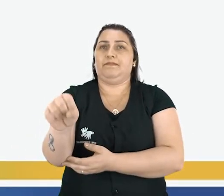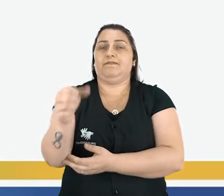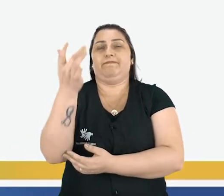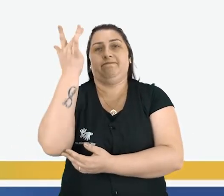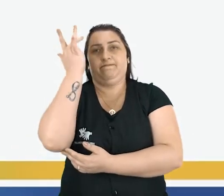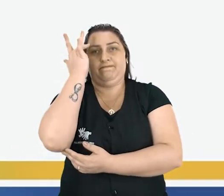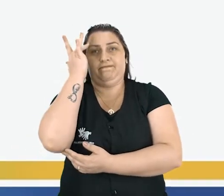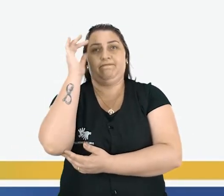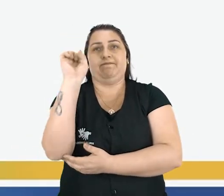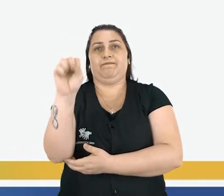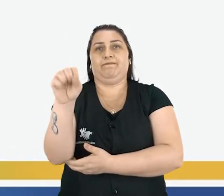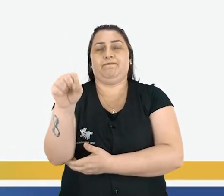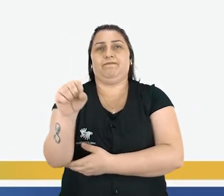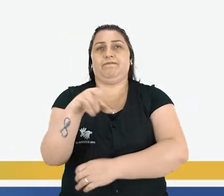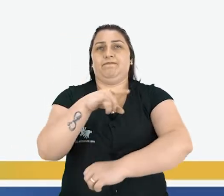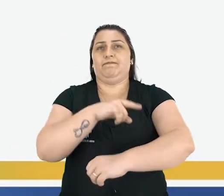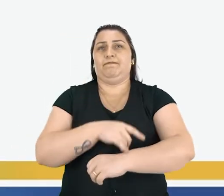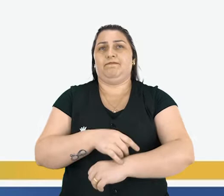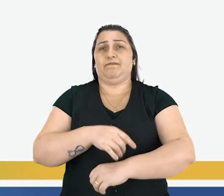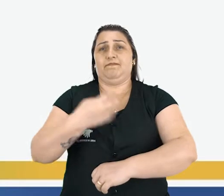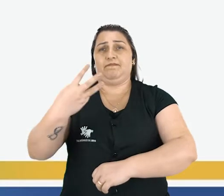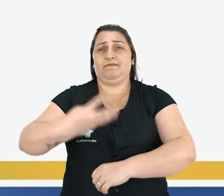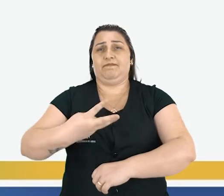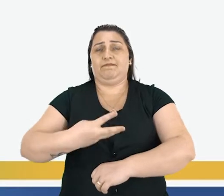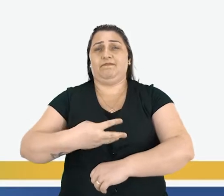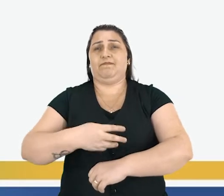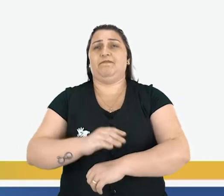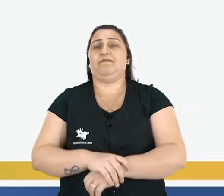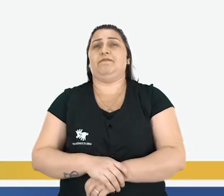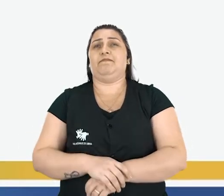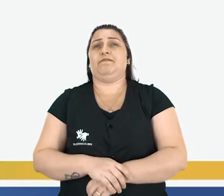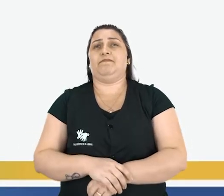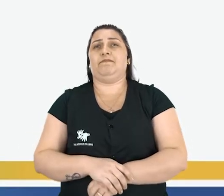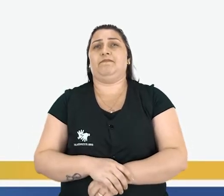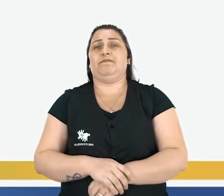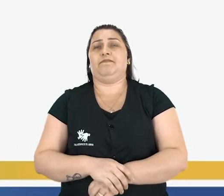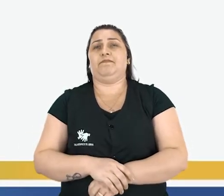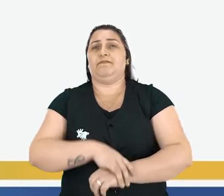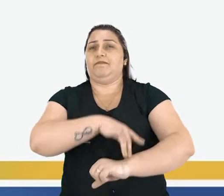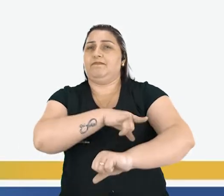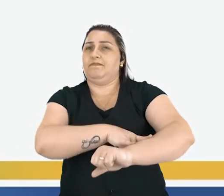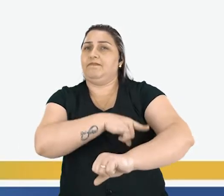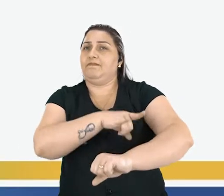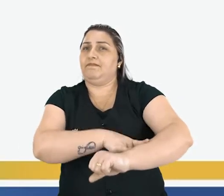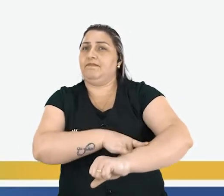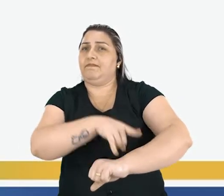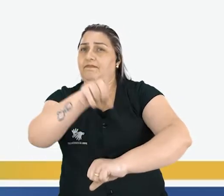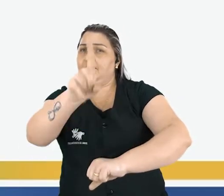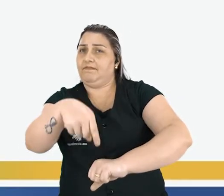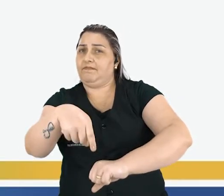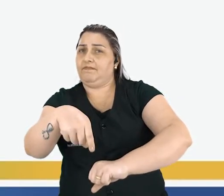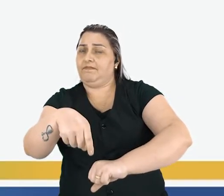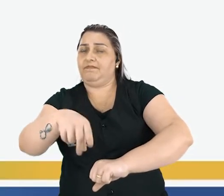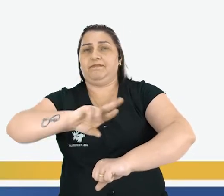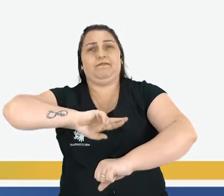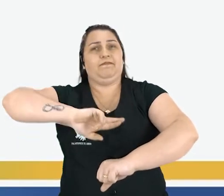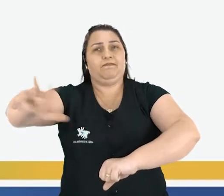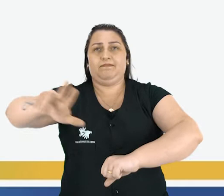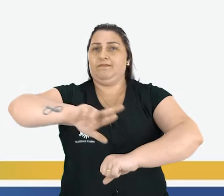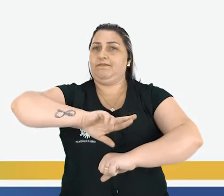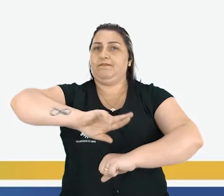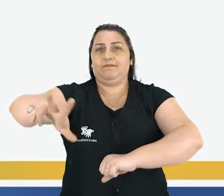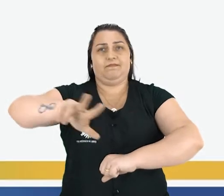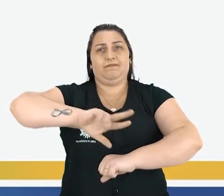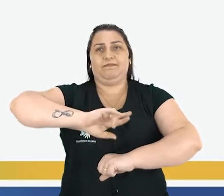eu acho que a sala de aula vamos lá a terceira alternativa para ter certeza banheiro esta